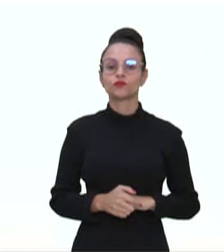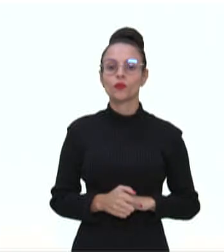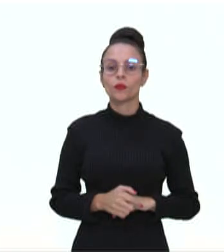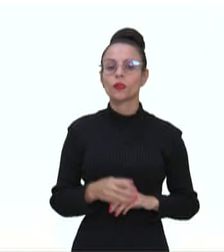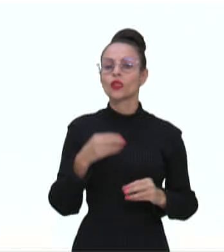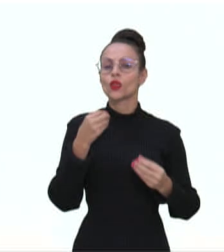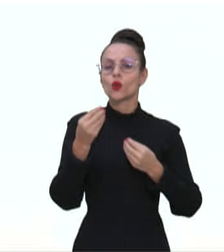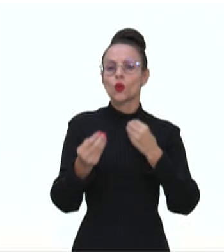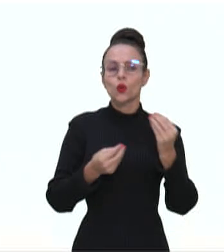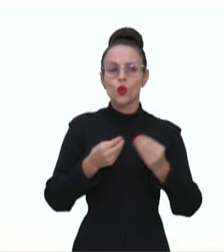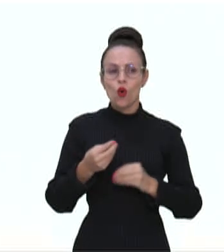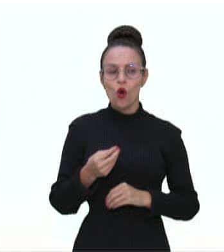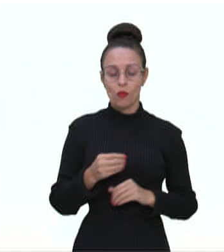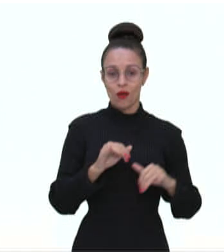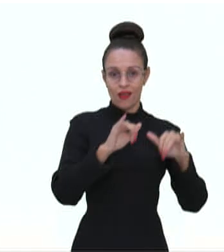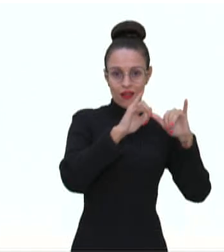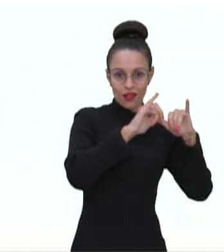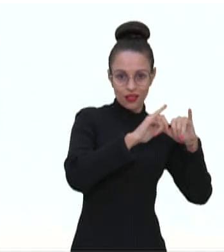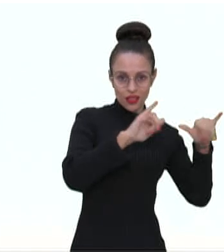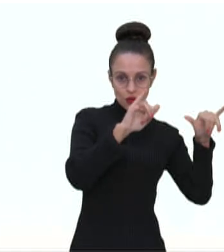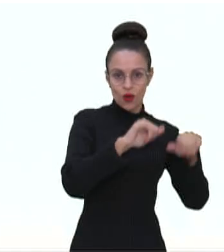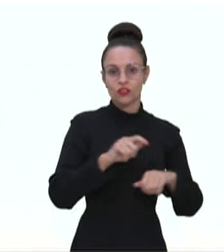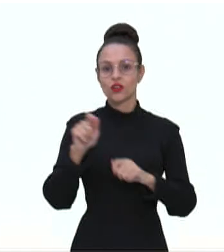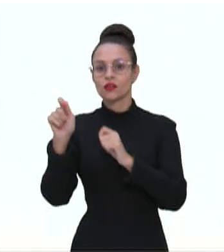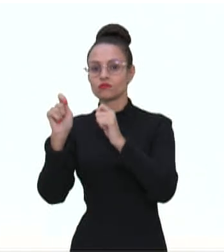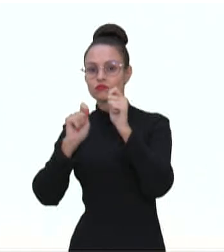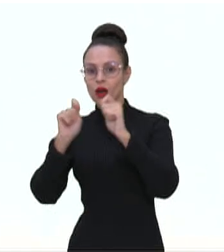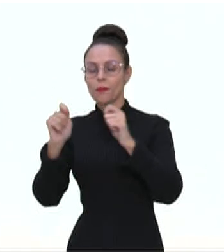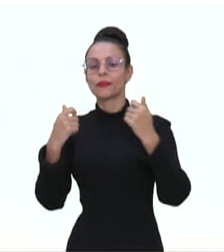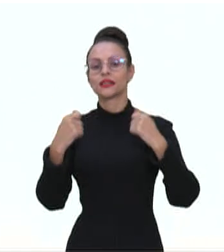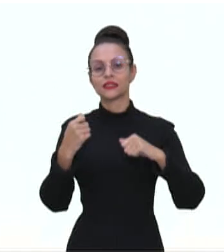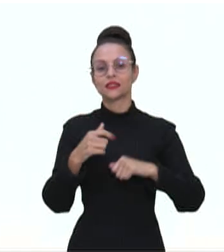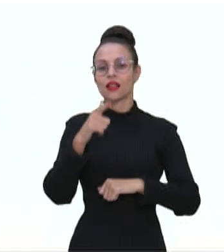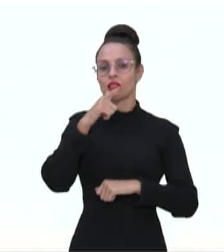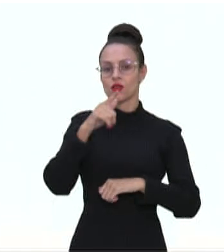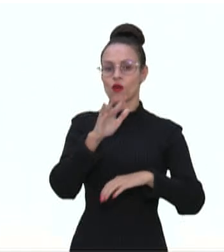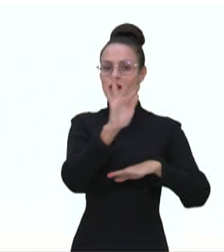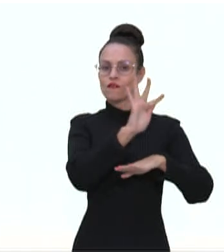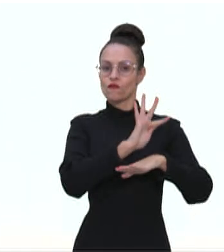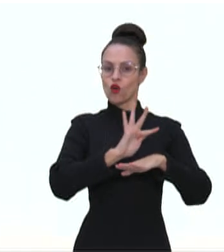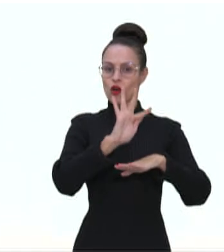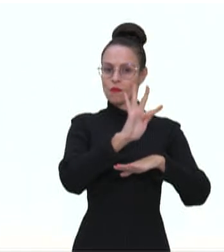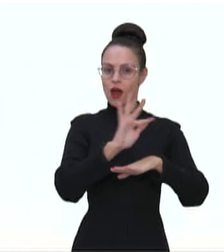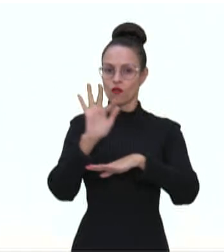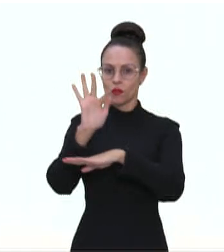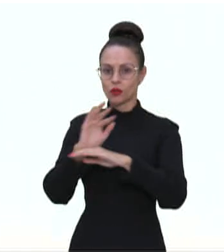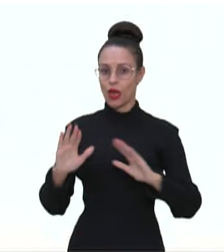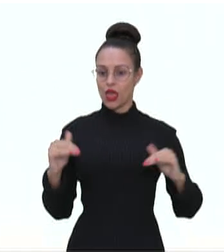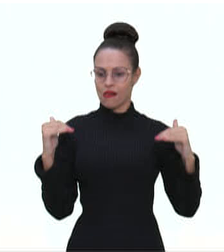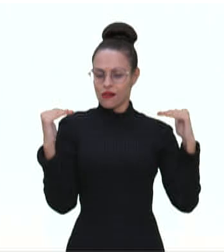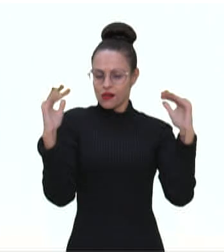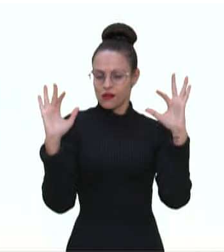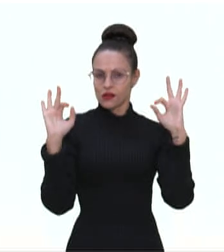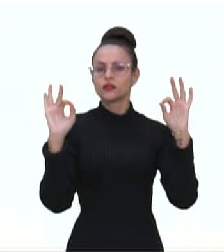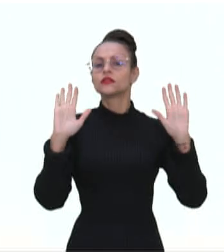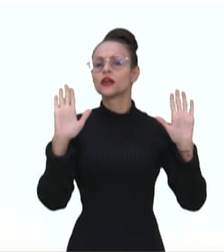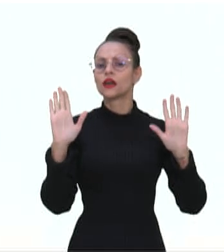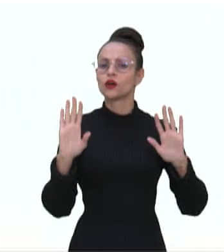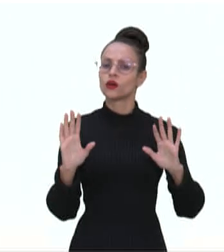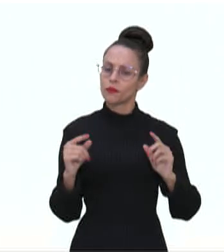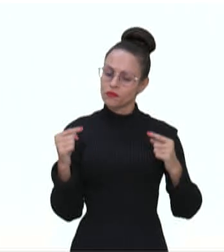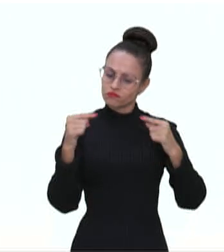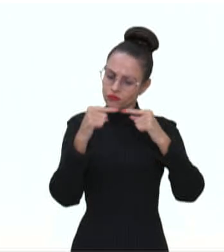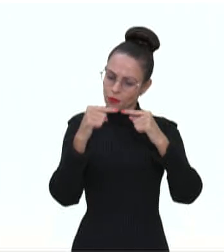linguagem, nas duas, ela precisa ser uma linguagem formal, não rebuscada, mas uma linguagem dentro da